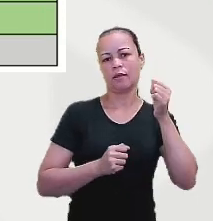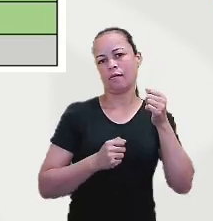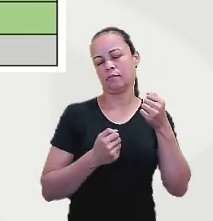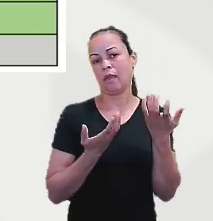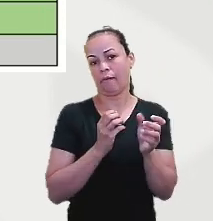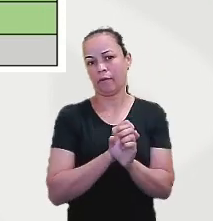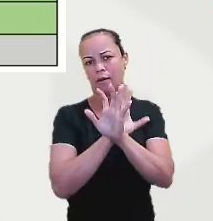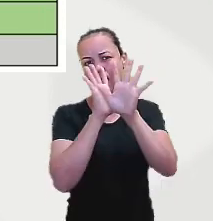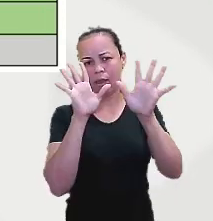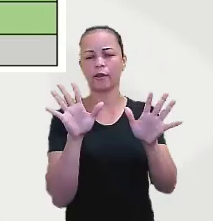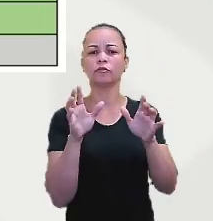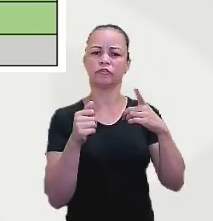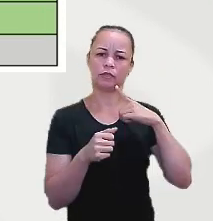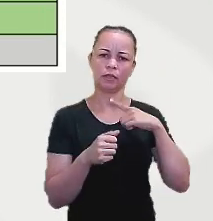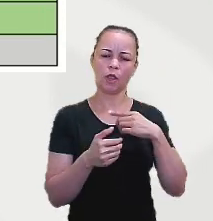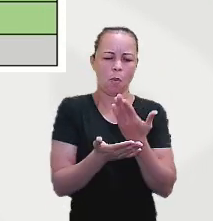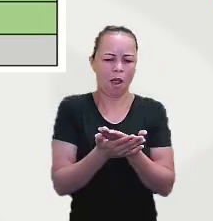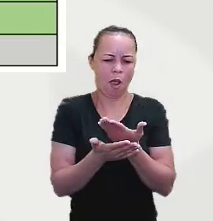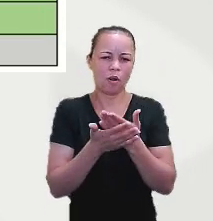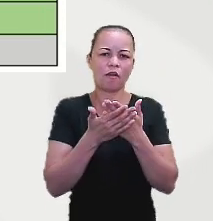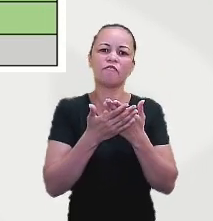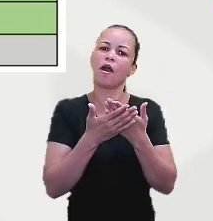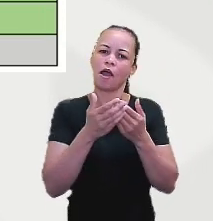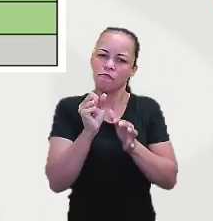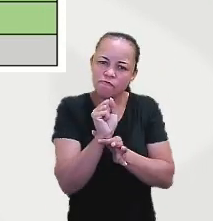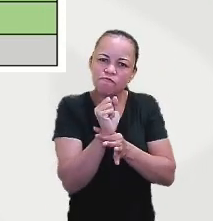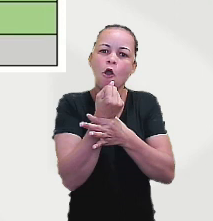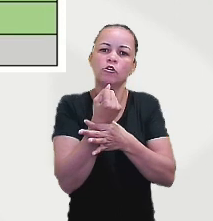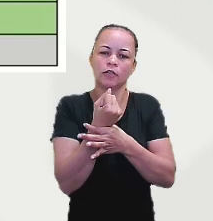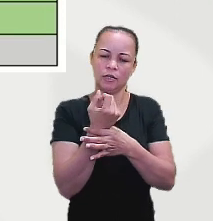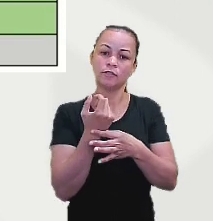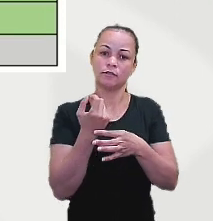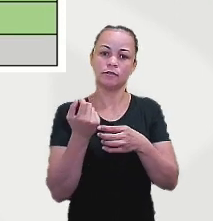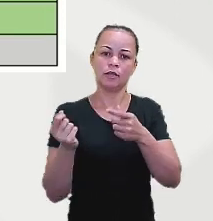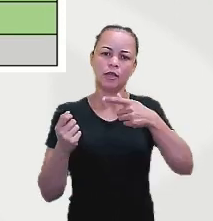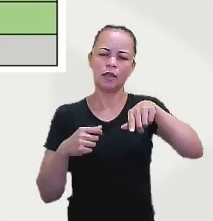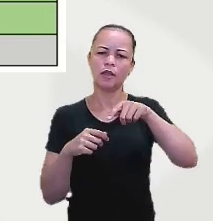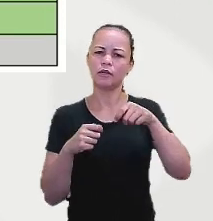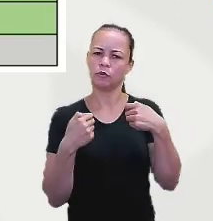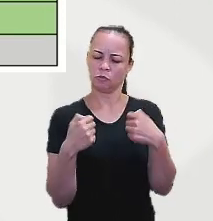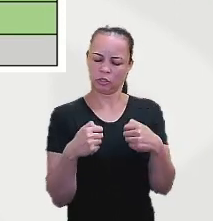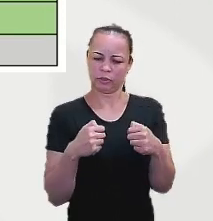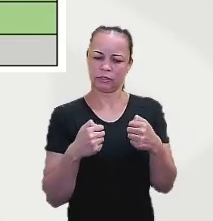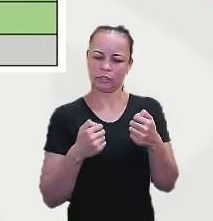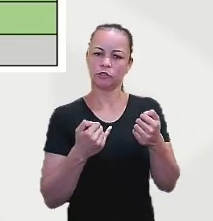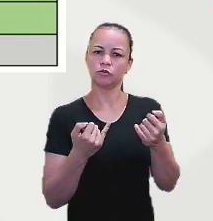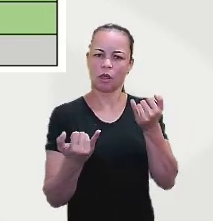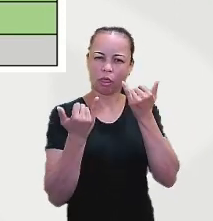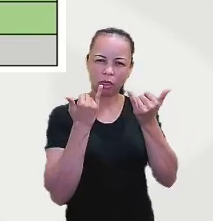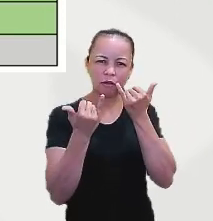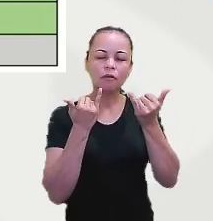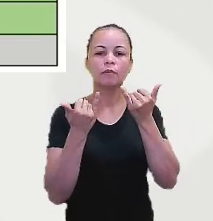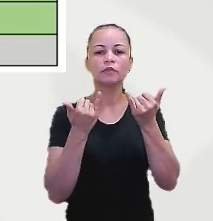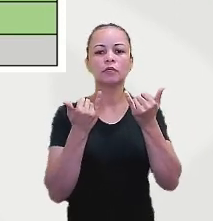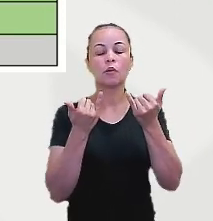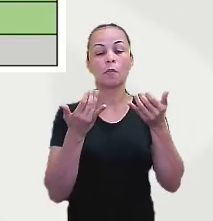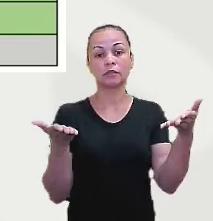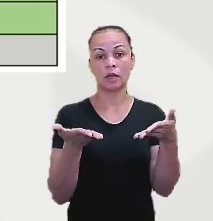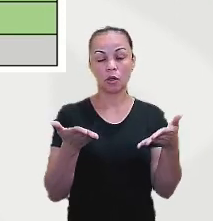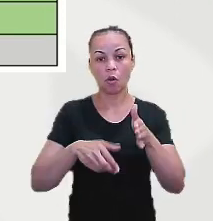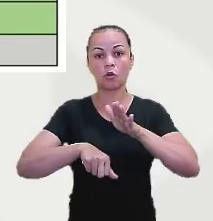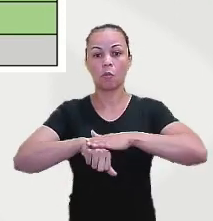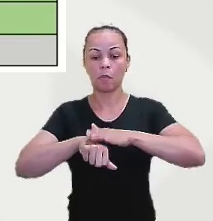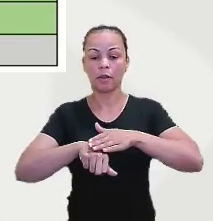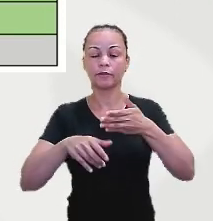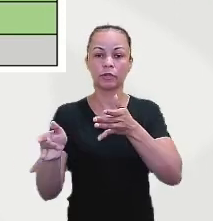vai fortalecer, a gente vai ser muito mais preciso nessas informações, mas a priori eu quero que você saiba que essa aula